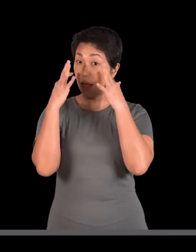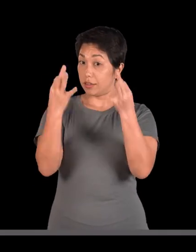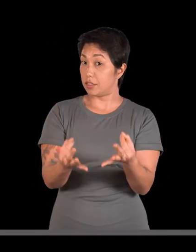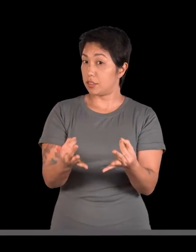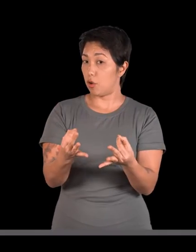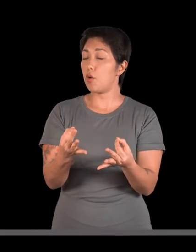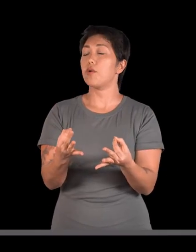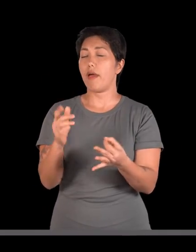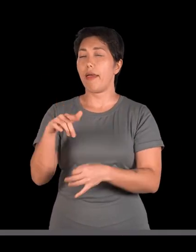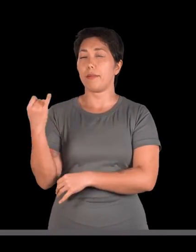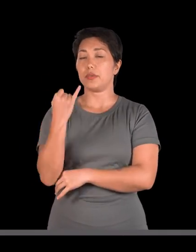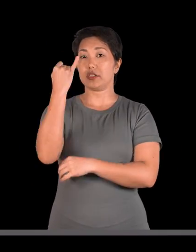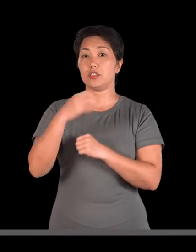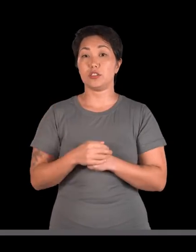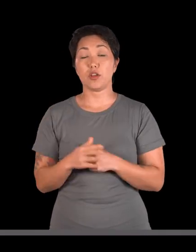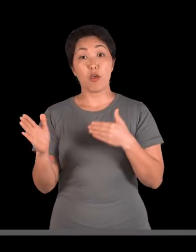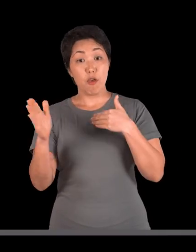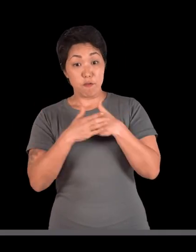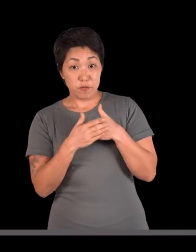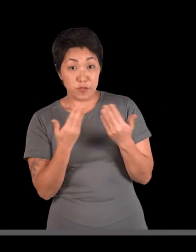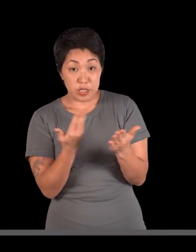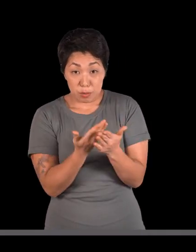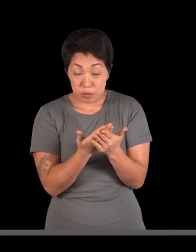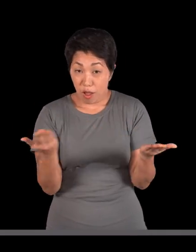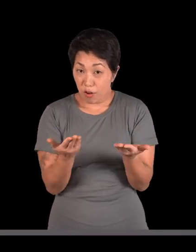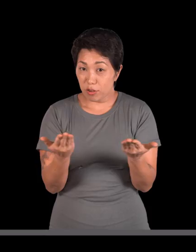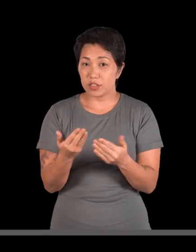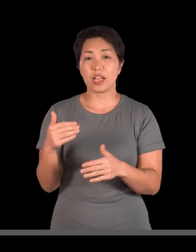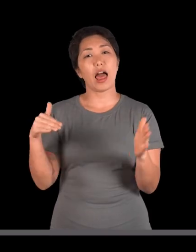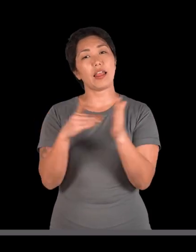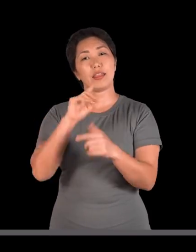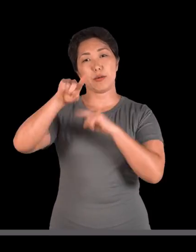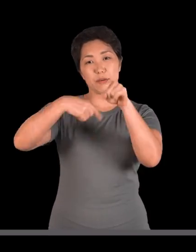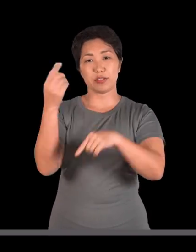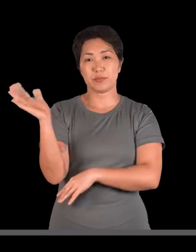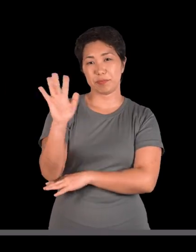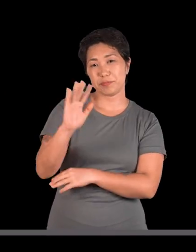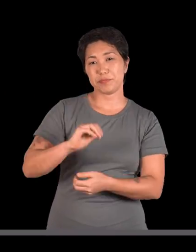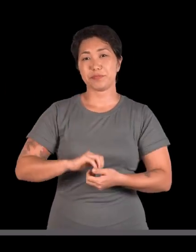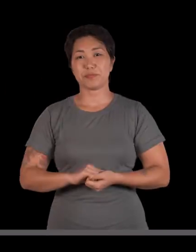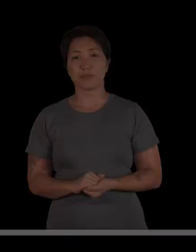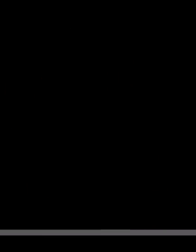todo cuidado é pouco. Fechamos a nossa aula de hoje e até a próxima. Tchauzinho!